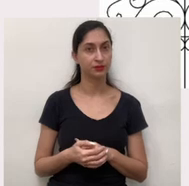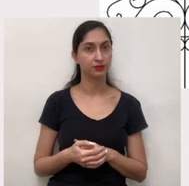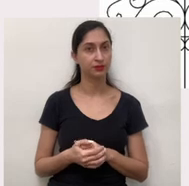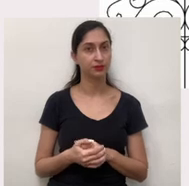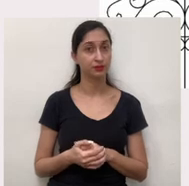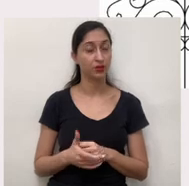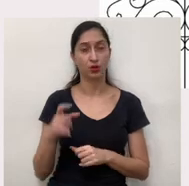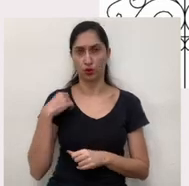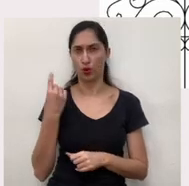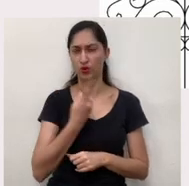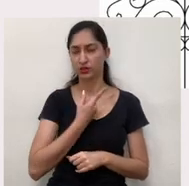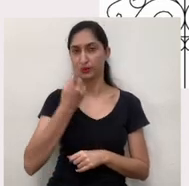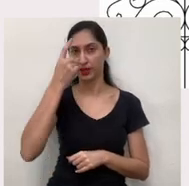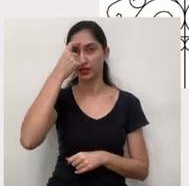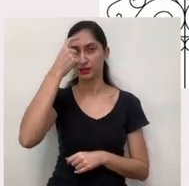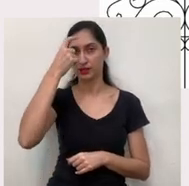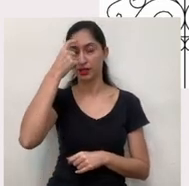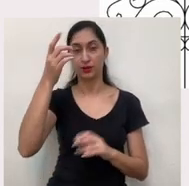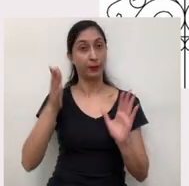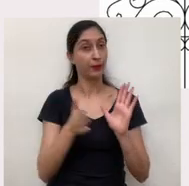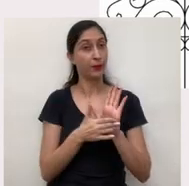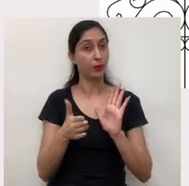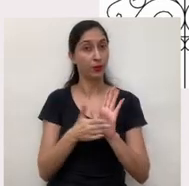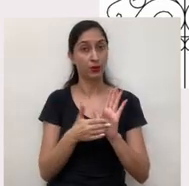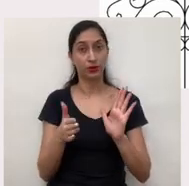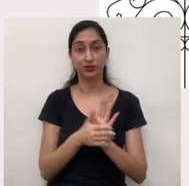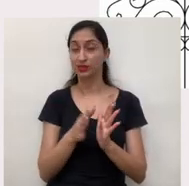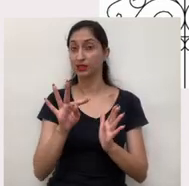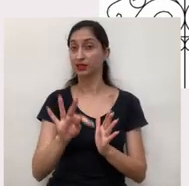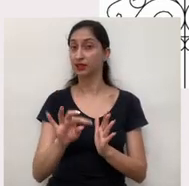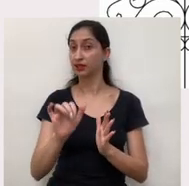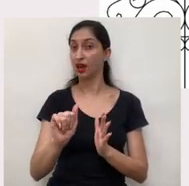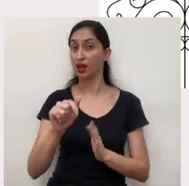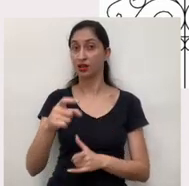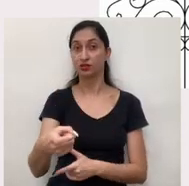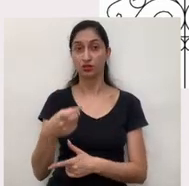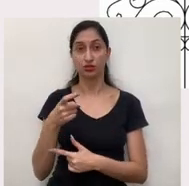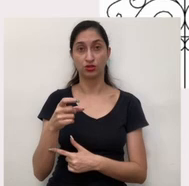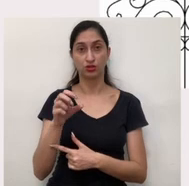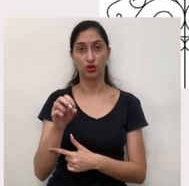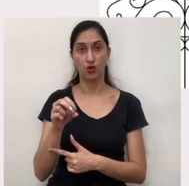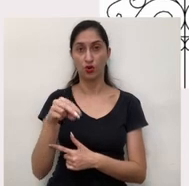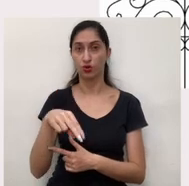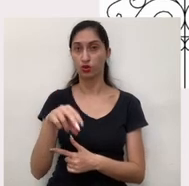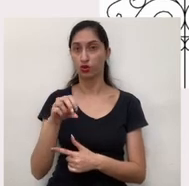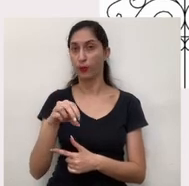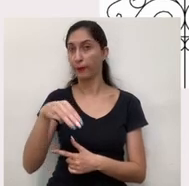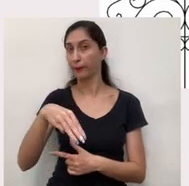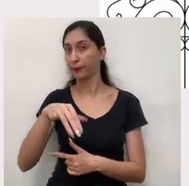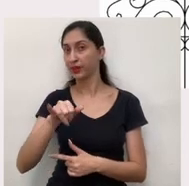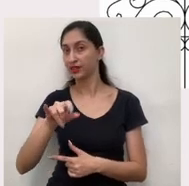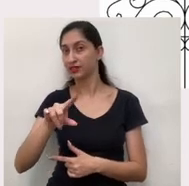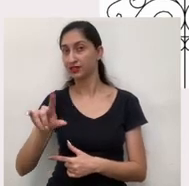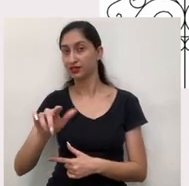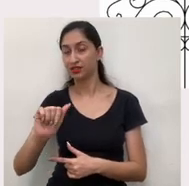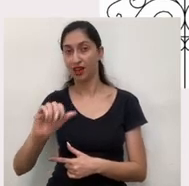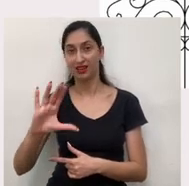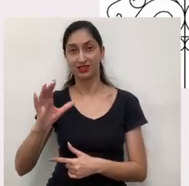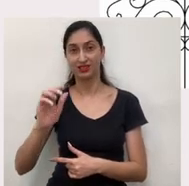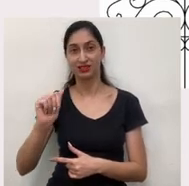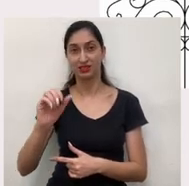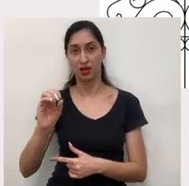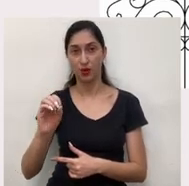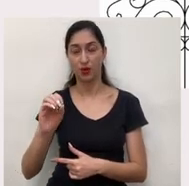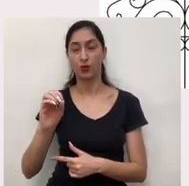ainda pensando nessa ideia, né, de taxonomização do inventário, de encontrar categorias para que